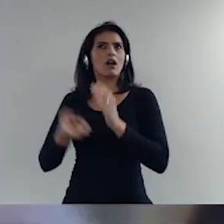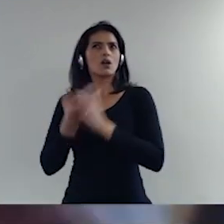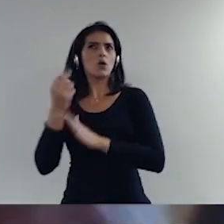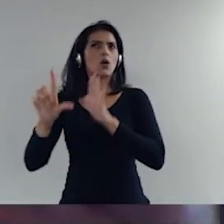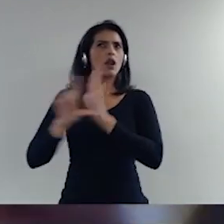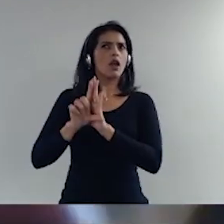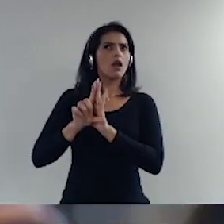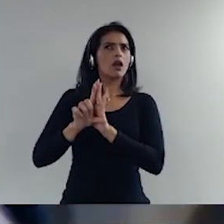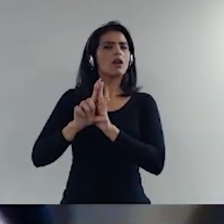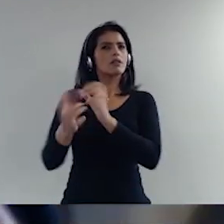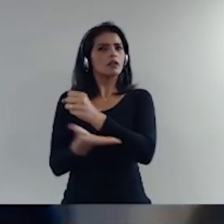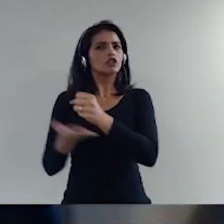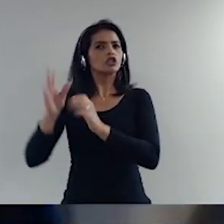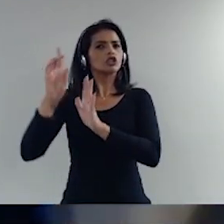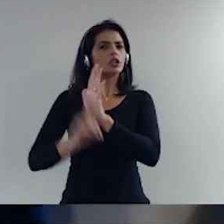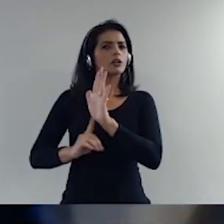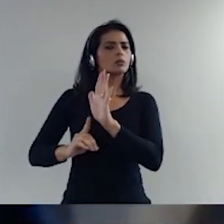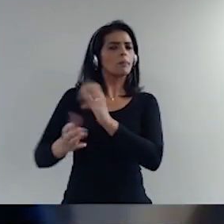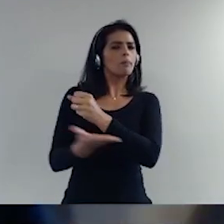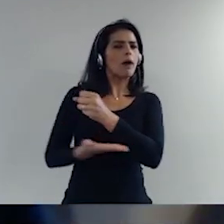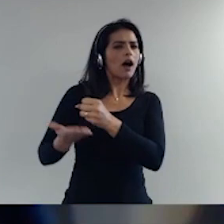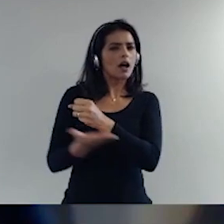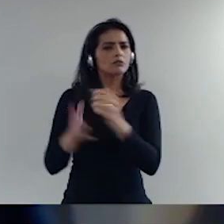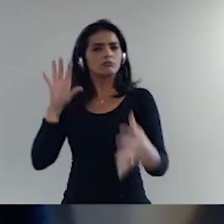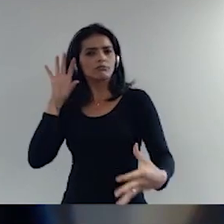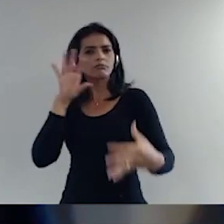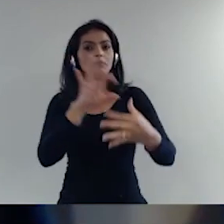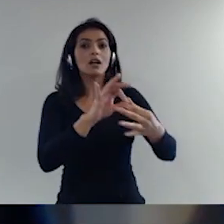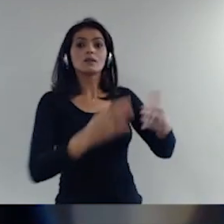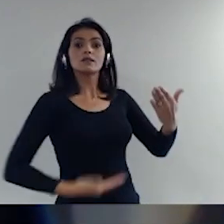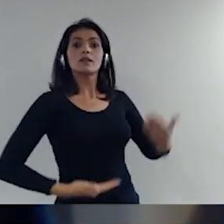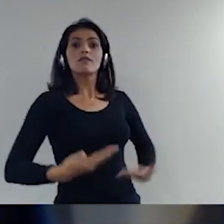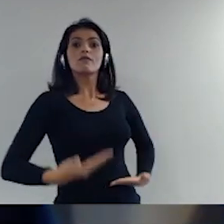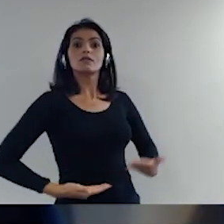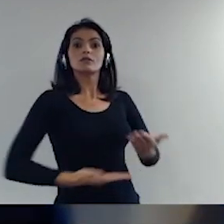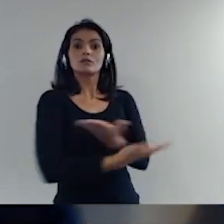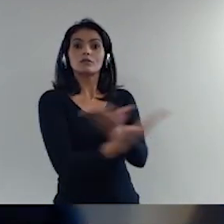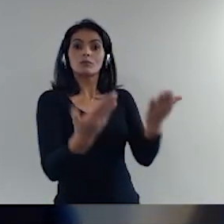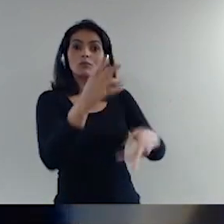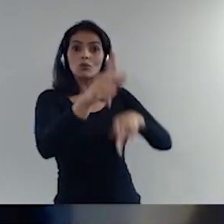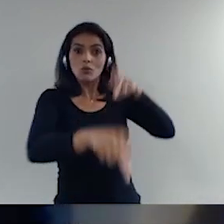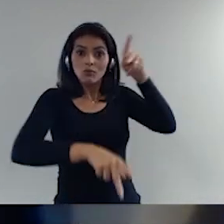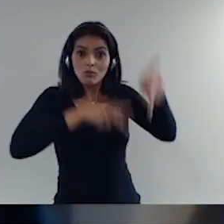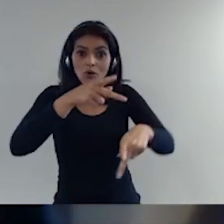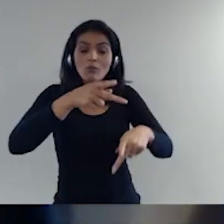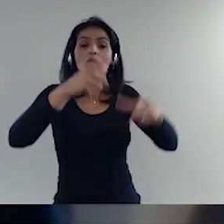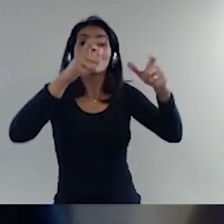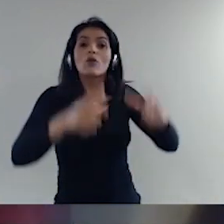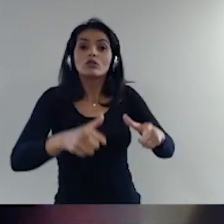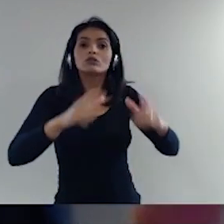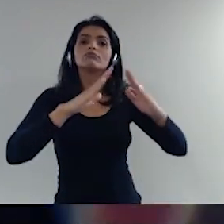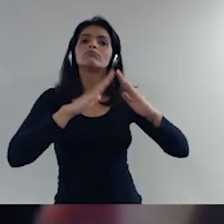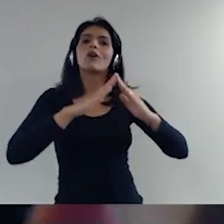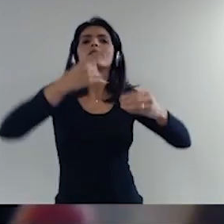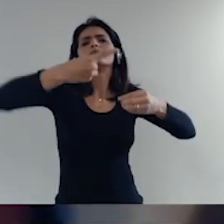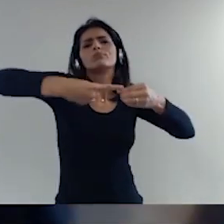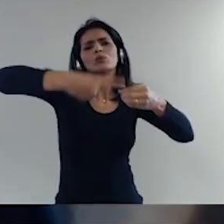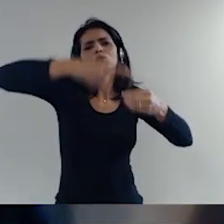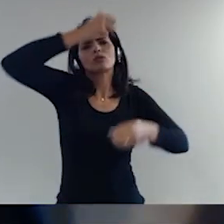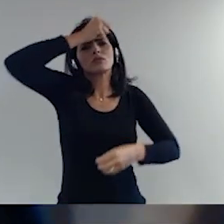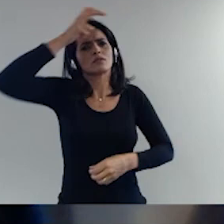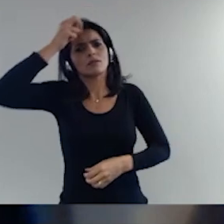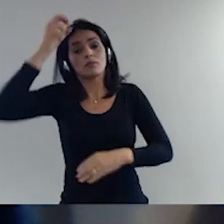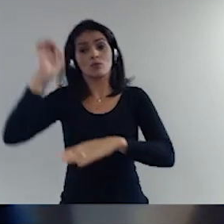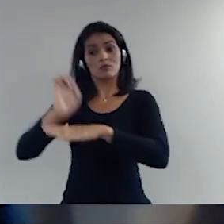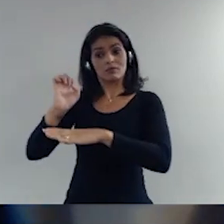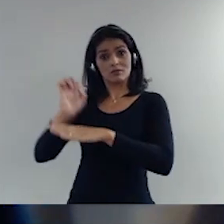normatização dos direitos fundamentais com a destinação dos serviços sendo feitos na ponta pelos municípios e pelos estados,